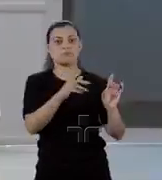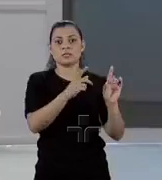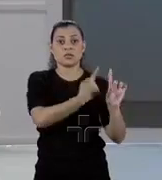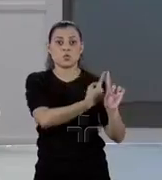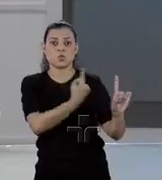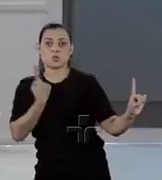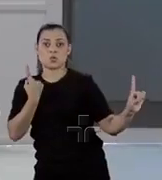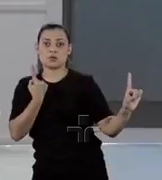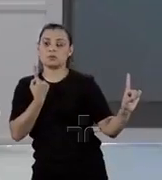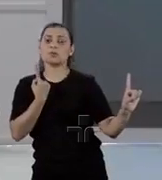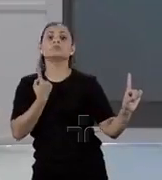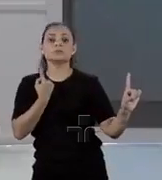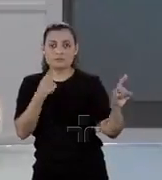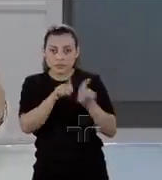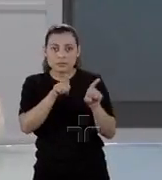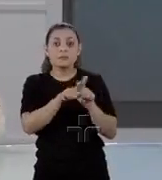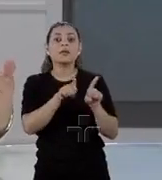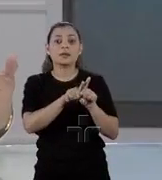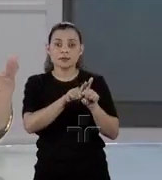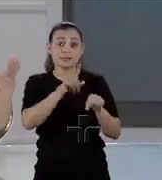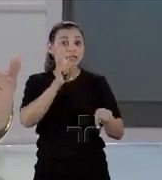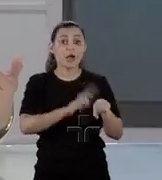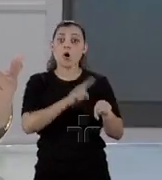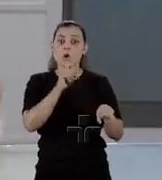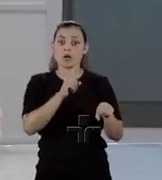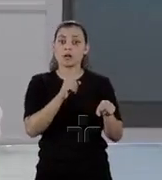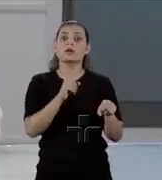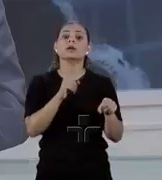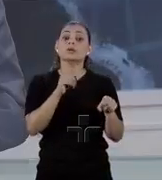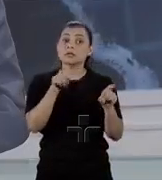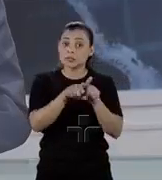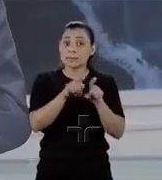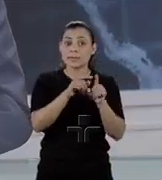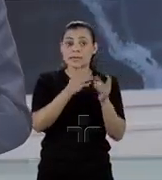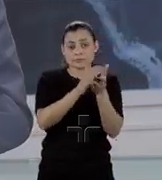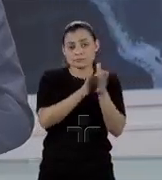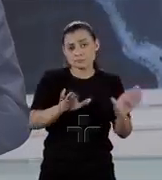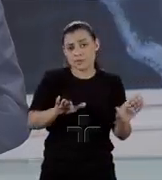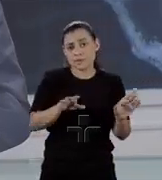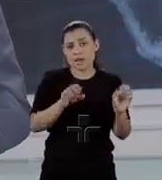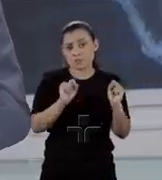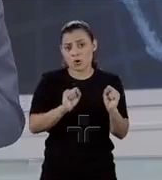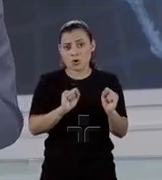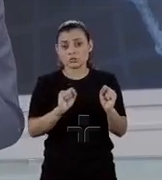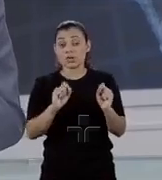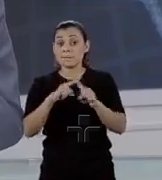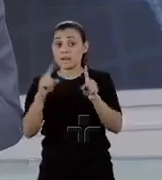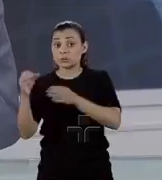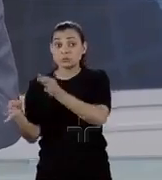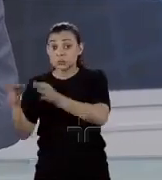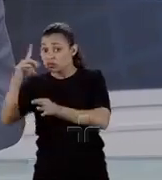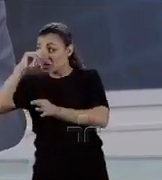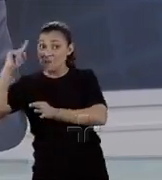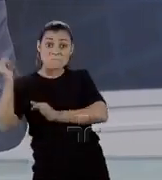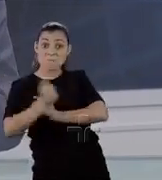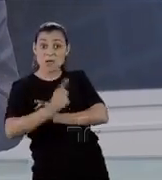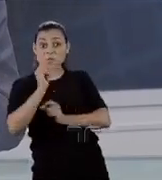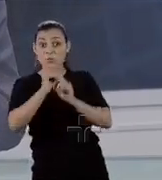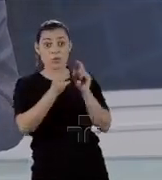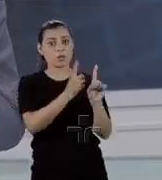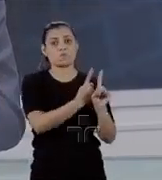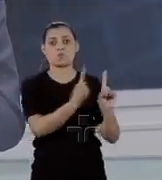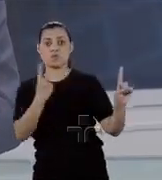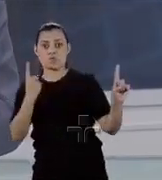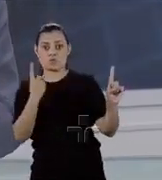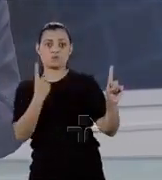para violência, né, Marcos? Separação de corpos tem a ver com a separação do casal mesmo também, mas né? A lógica da separação de corpos é a impossibilidade da